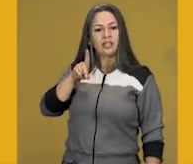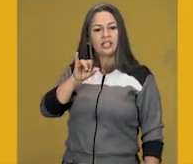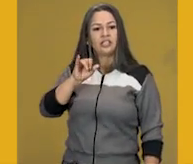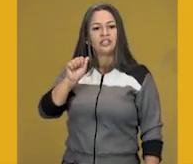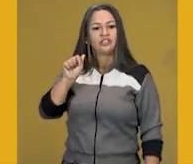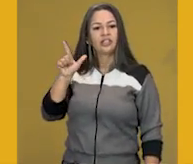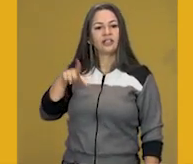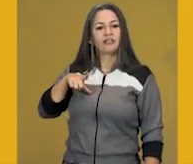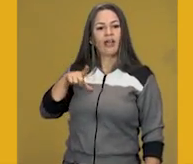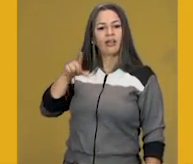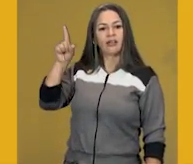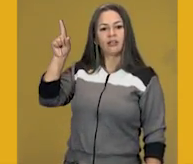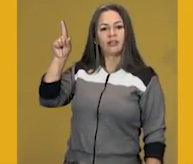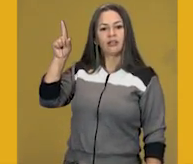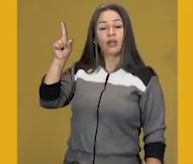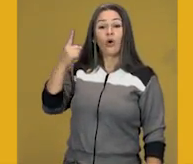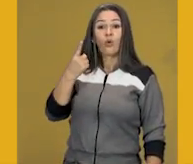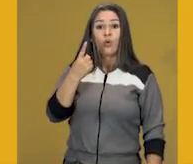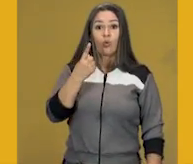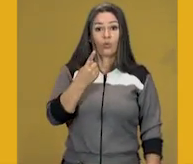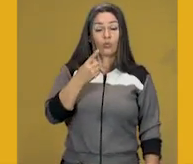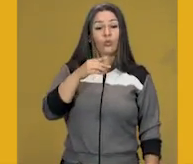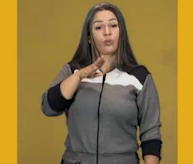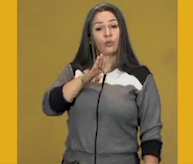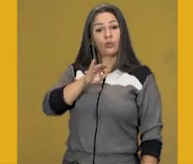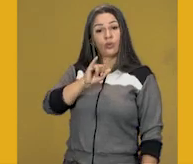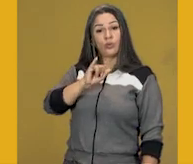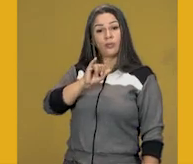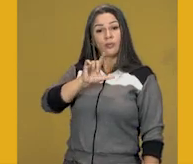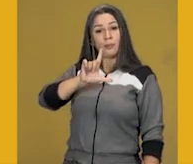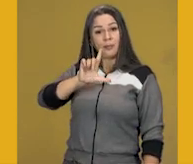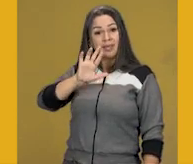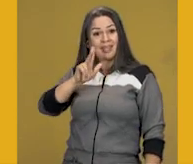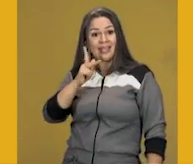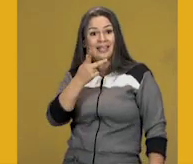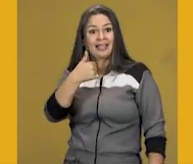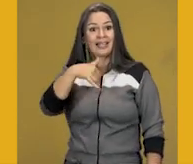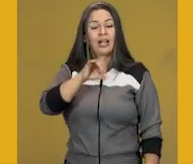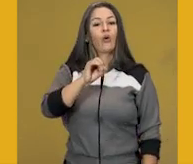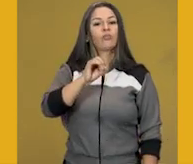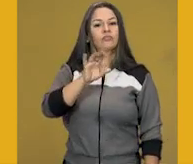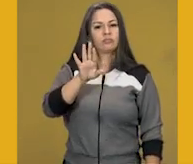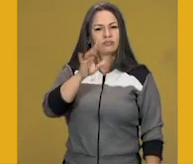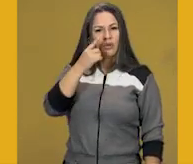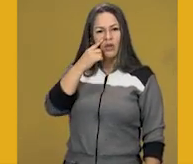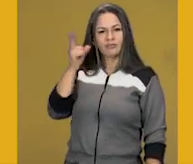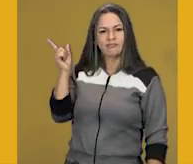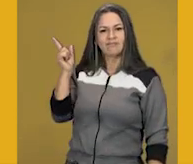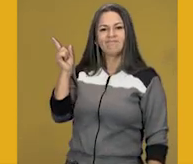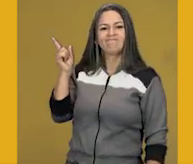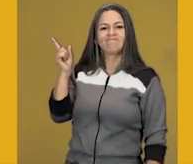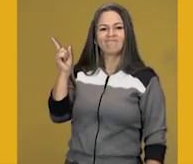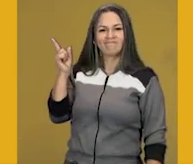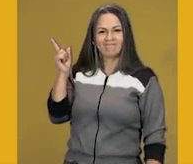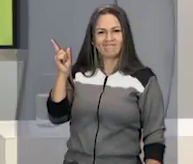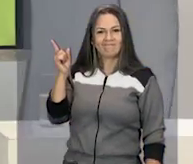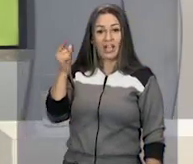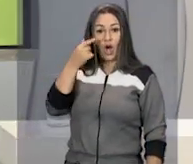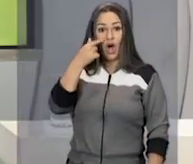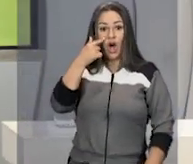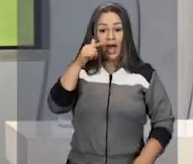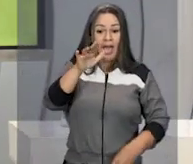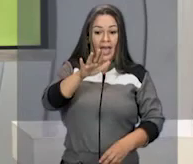1.380 milhões de pessoas. A Índia tem metade do tamanho do Brasil. Ou seja, a Índia é quase